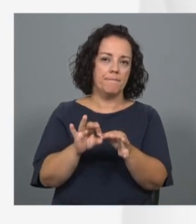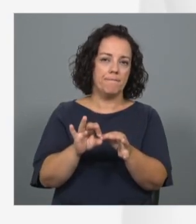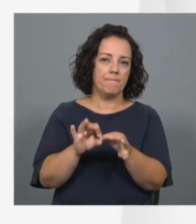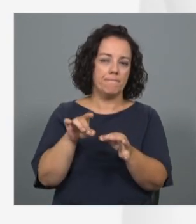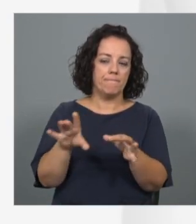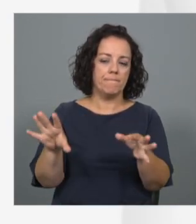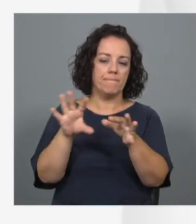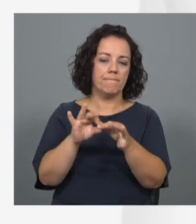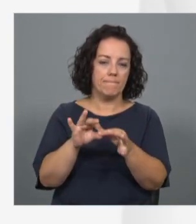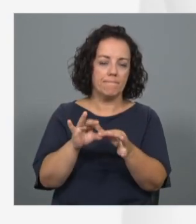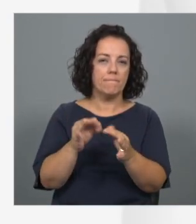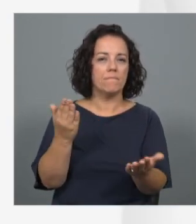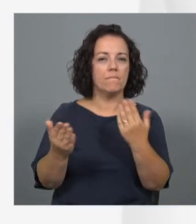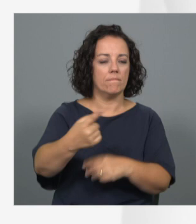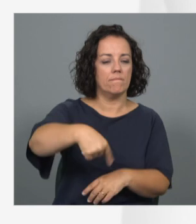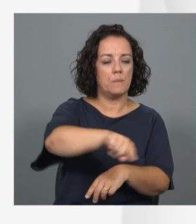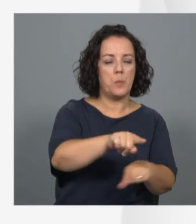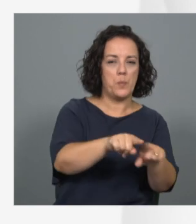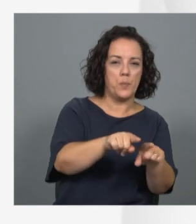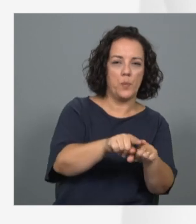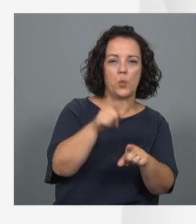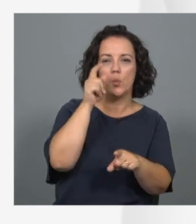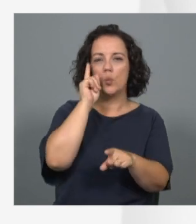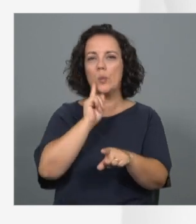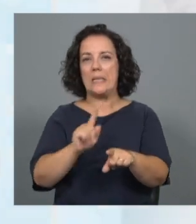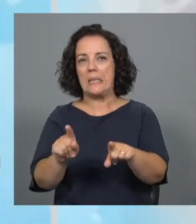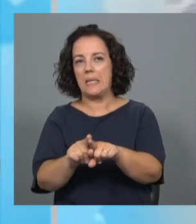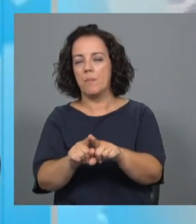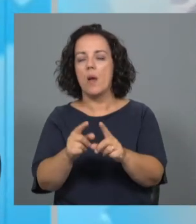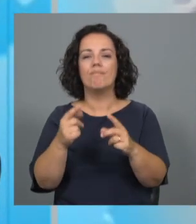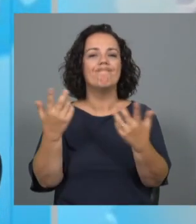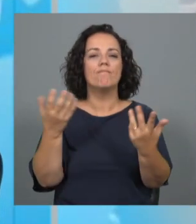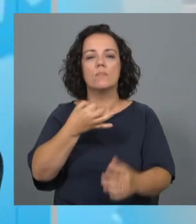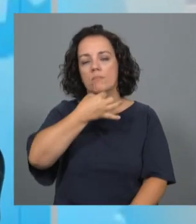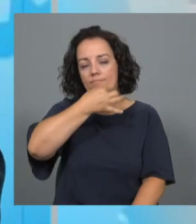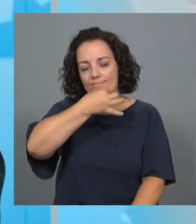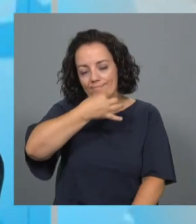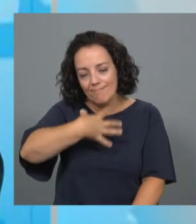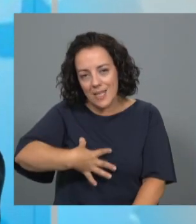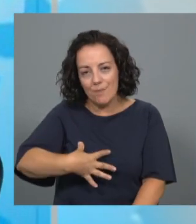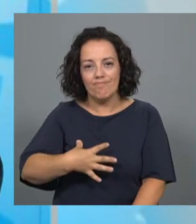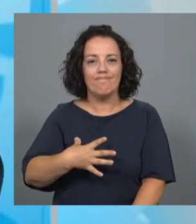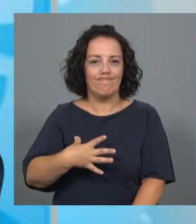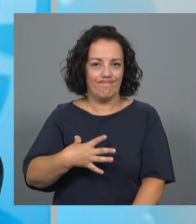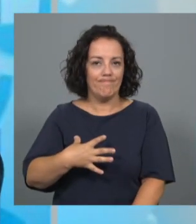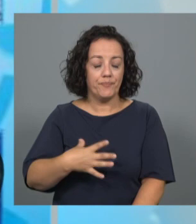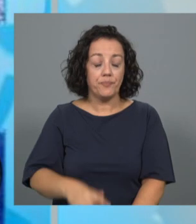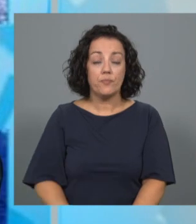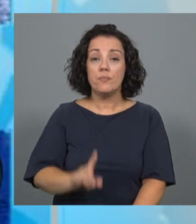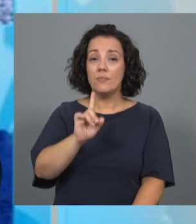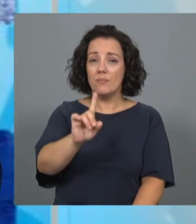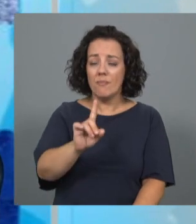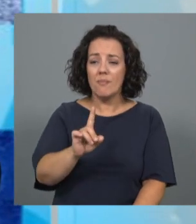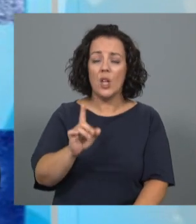aos seus irmãos e às suas irmãs. A humildade. Lembremos que o sacerdócio